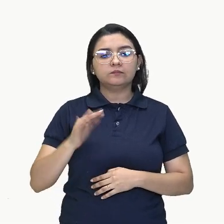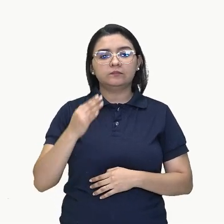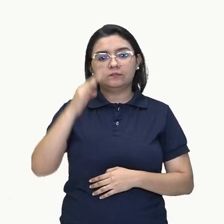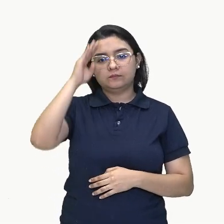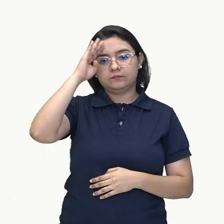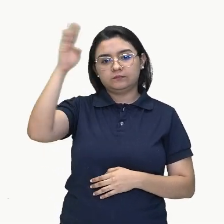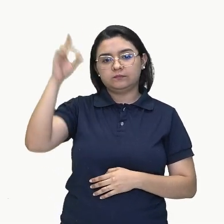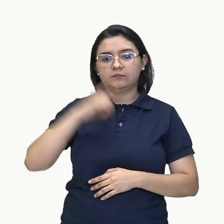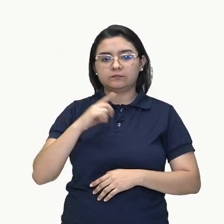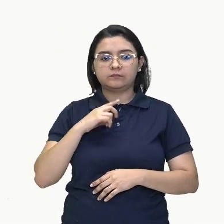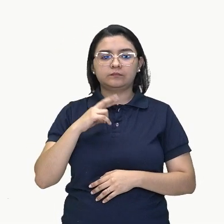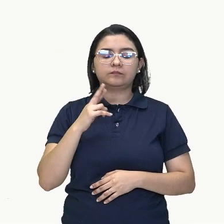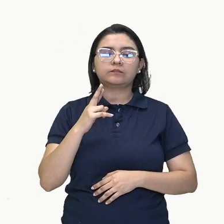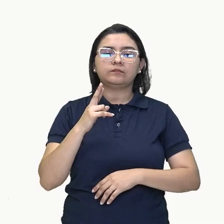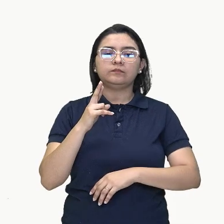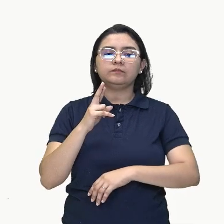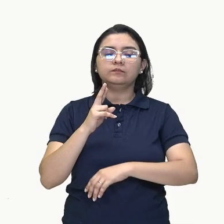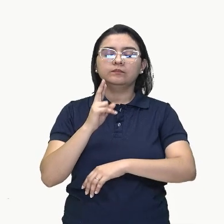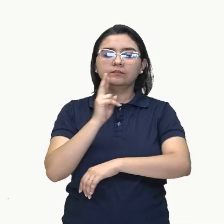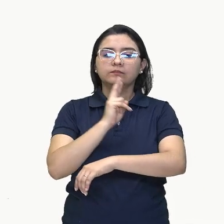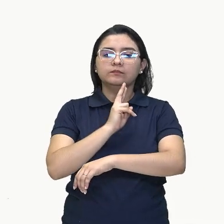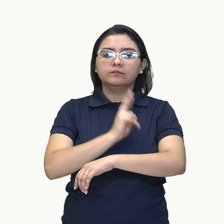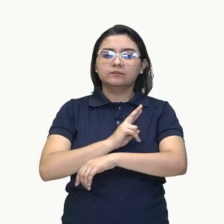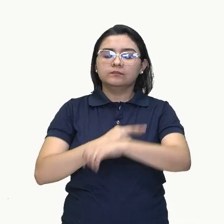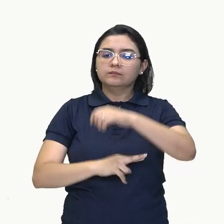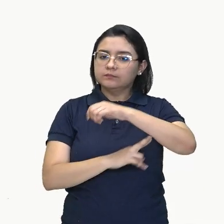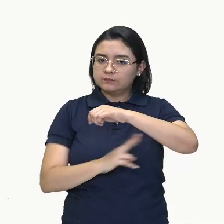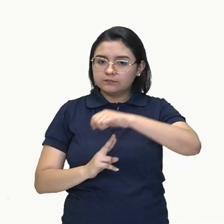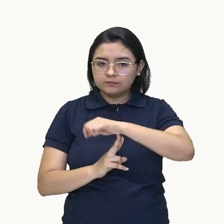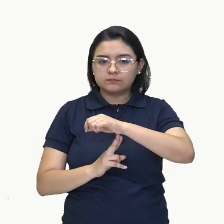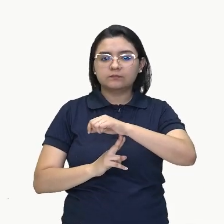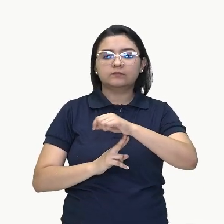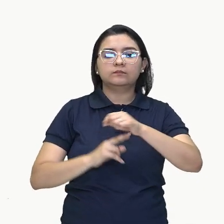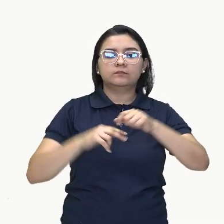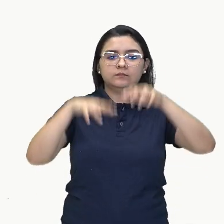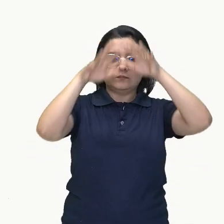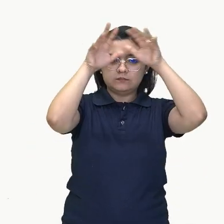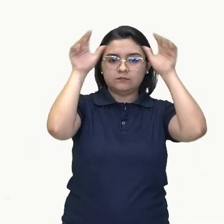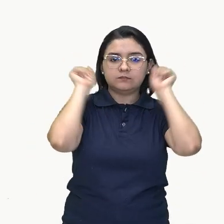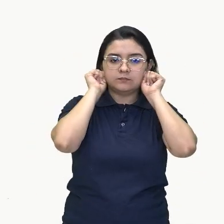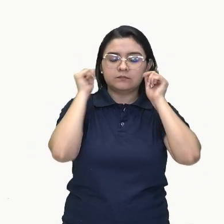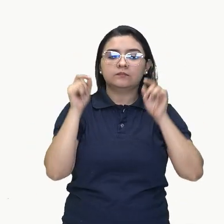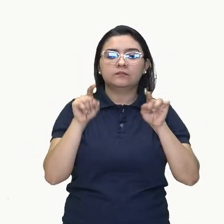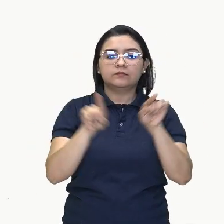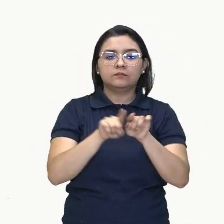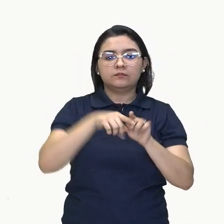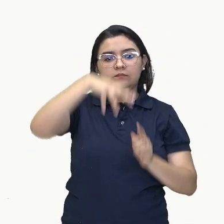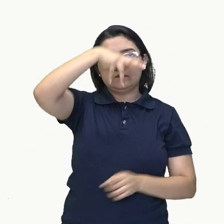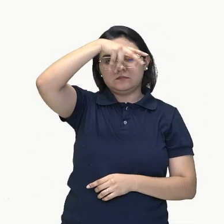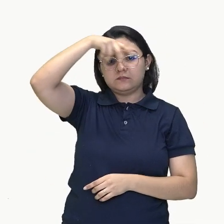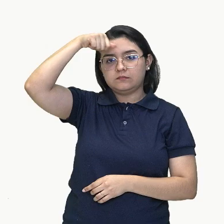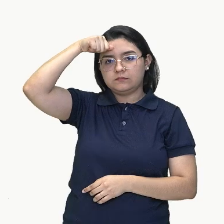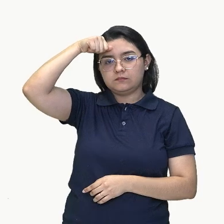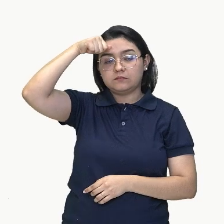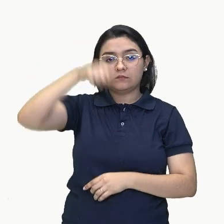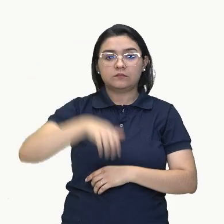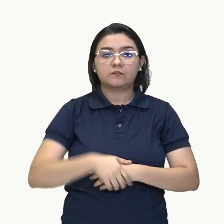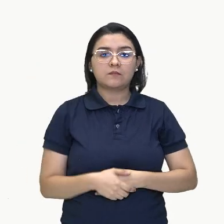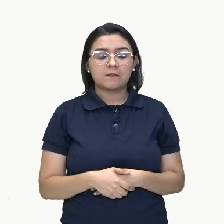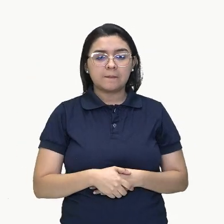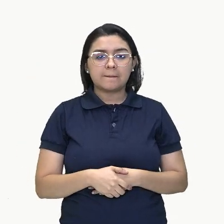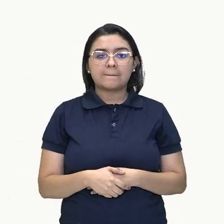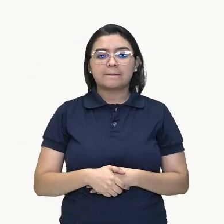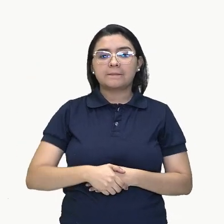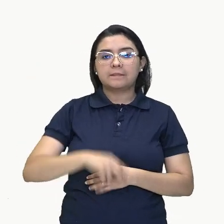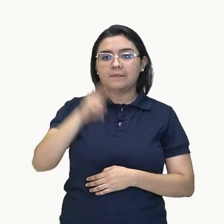aí em Rondônia, a gente tem também aqui no Acre e também em uma parte do Mato Grosso, né? Lembrando que